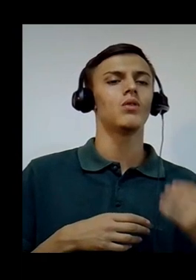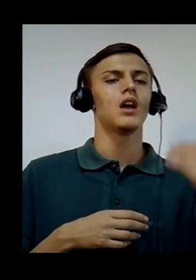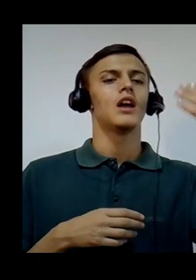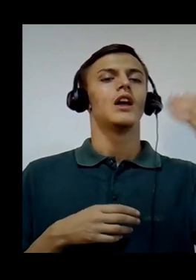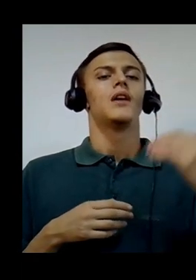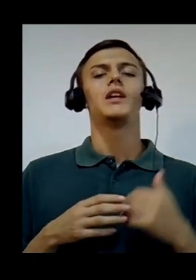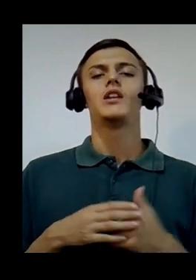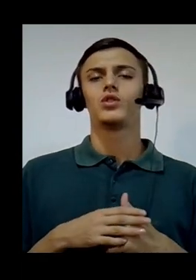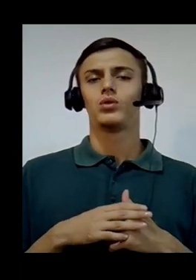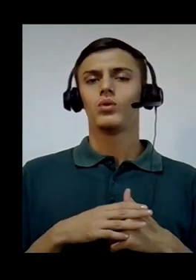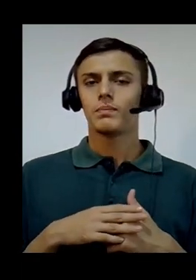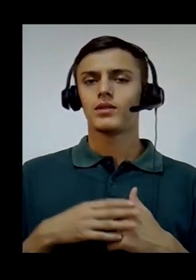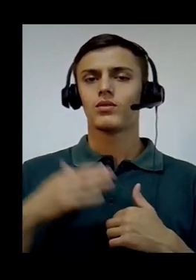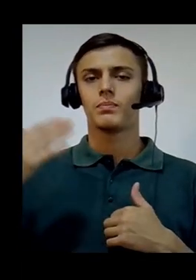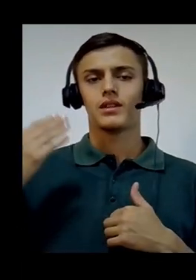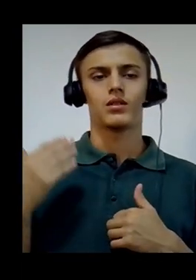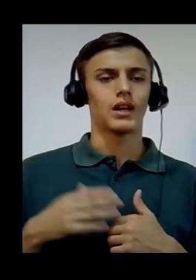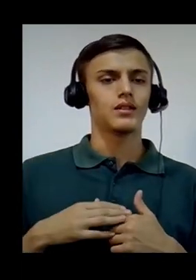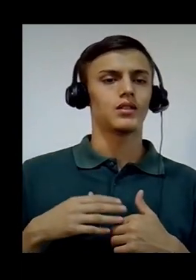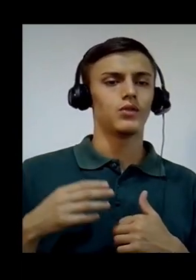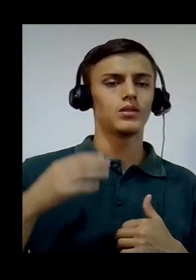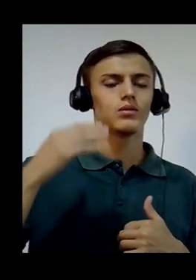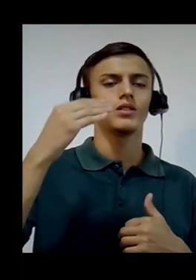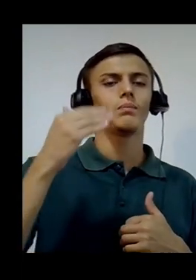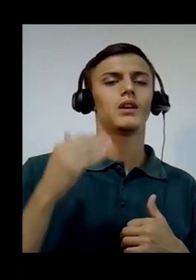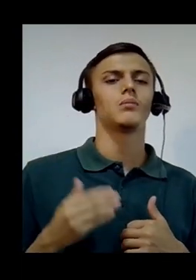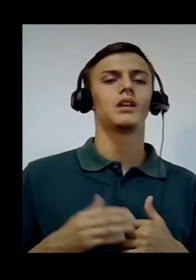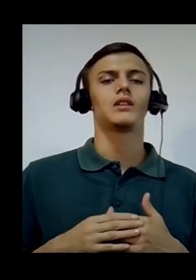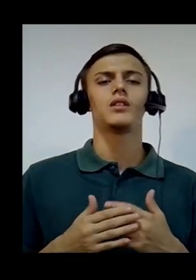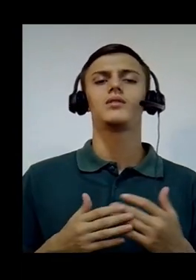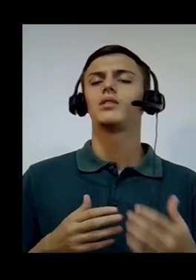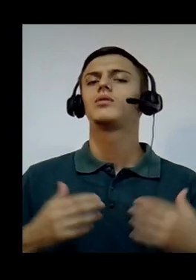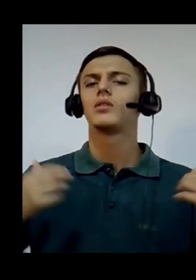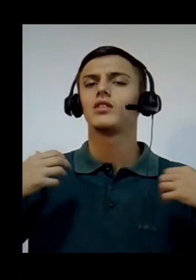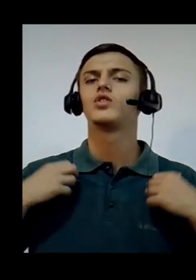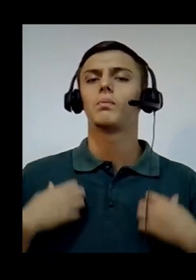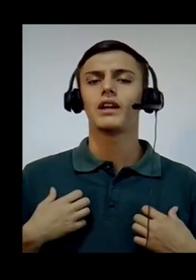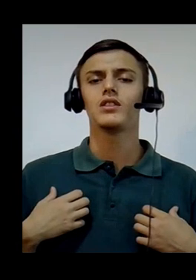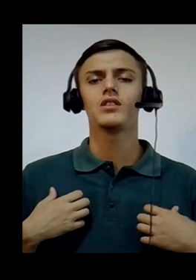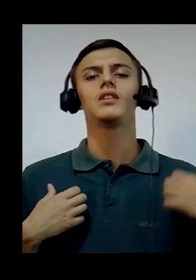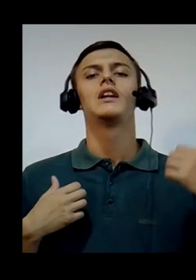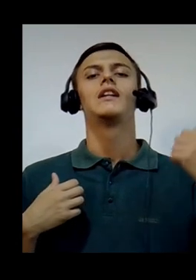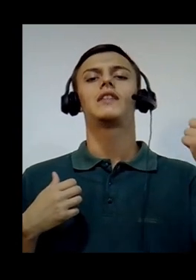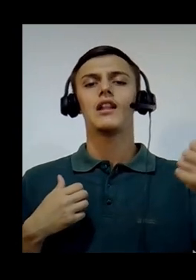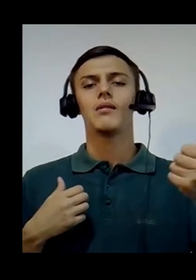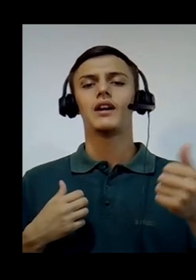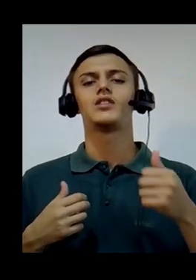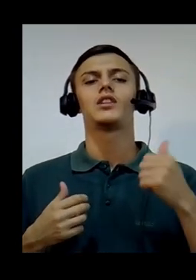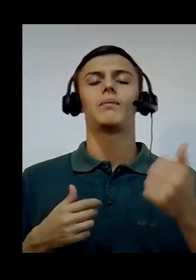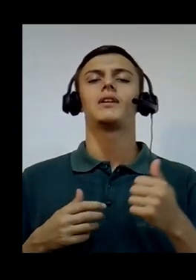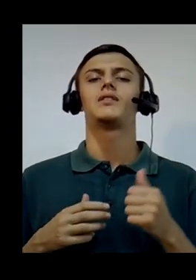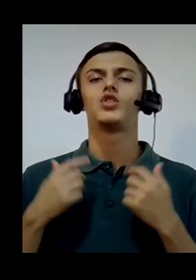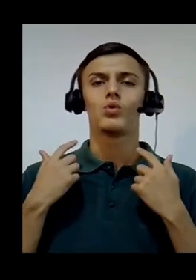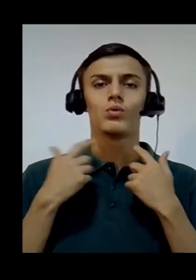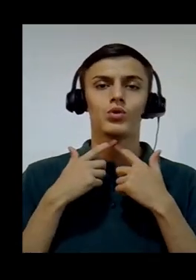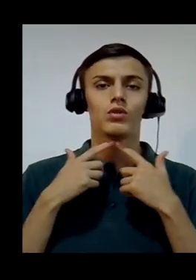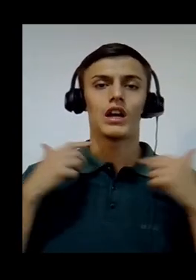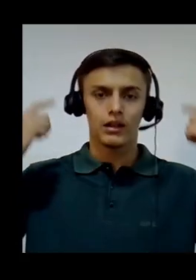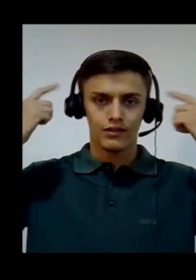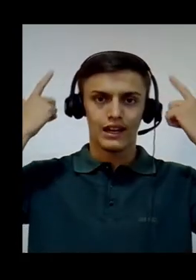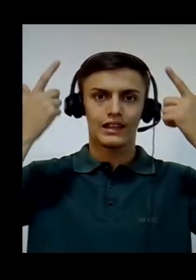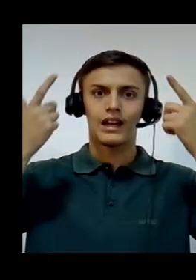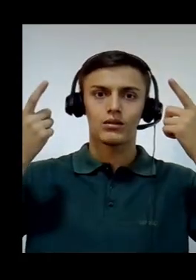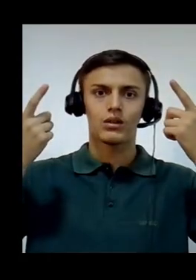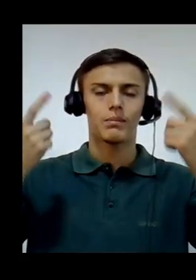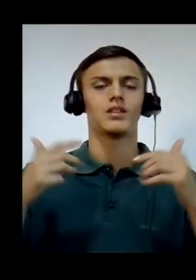minimamente bienal, mínimo de 2 pessoas para executar esse serviço, os EPIs obrigatórios, cinto de segurança tipo paraquedista, talabarte, capacete